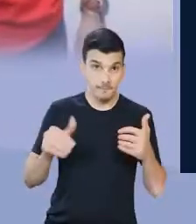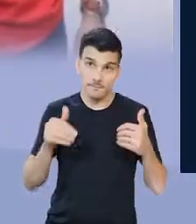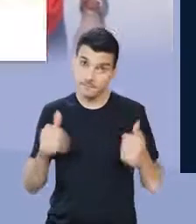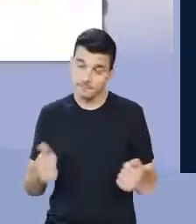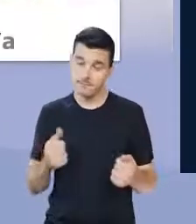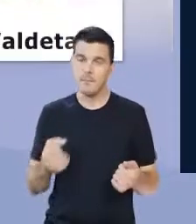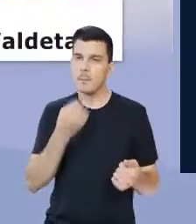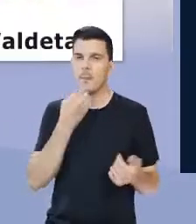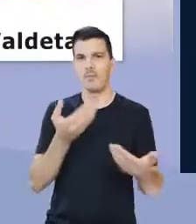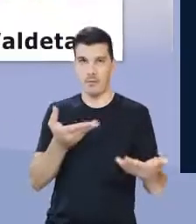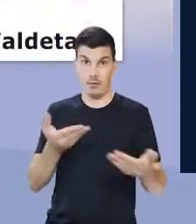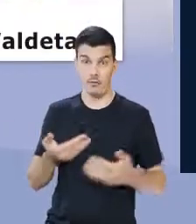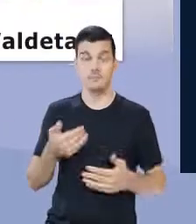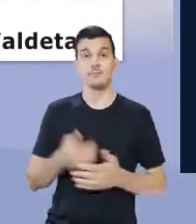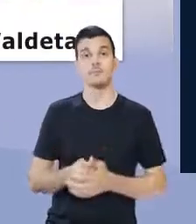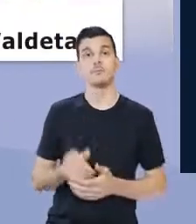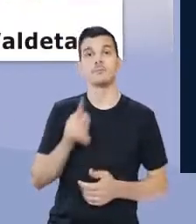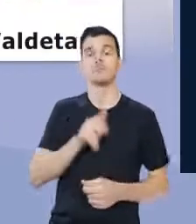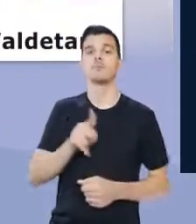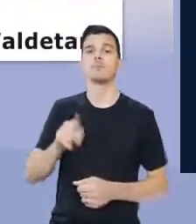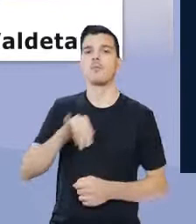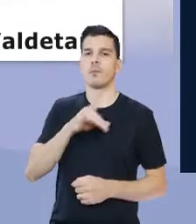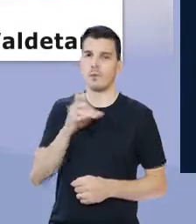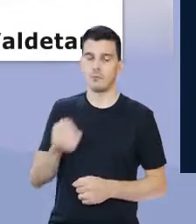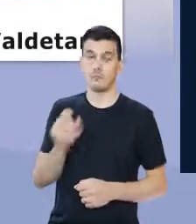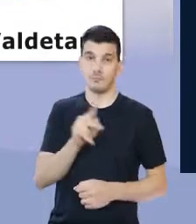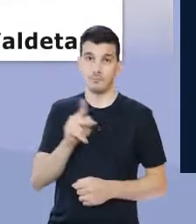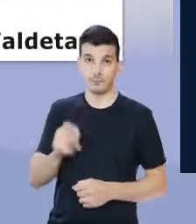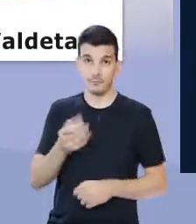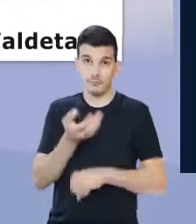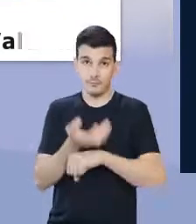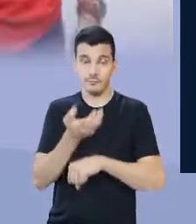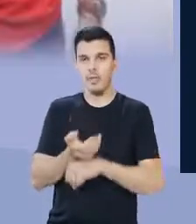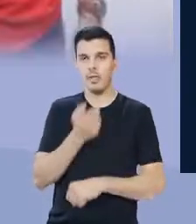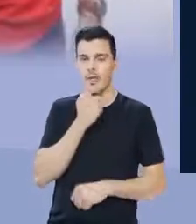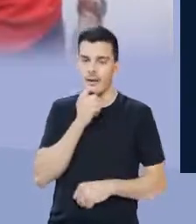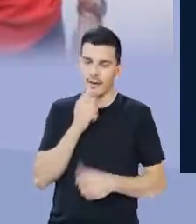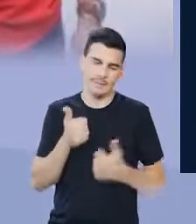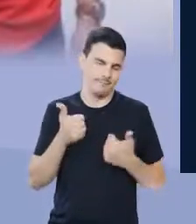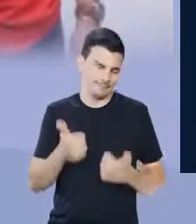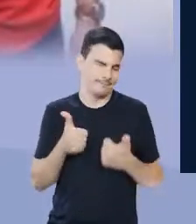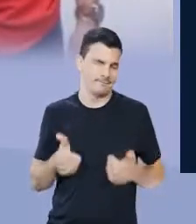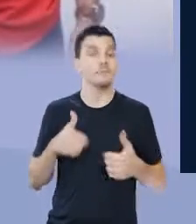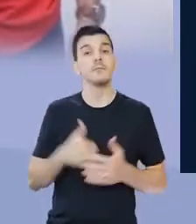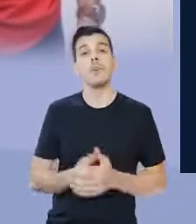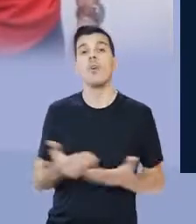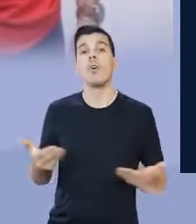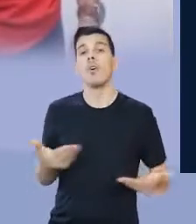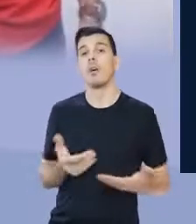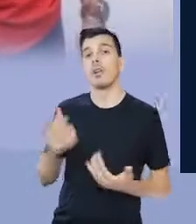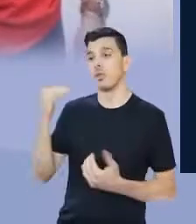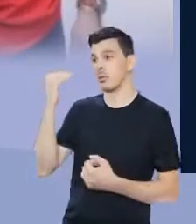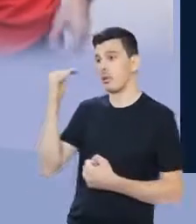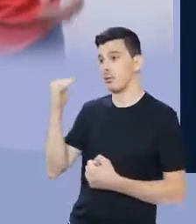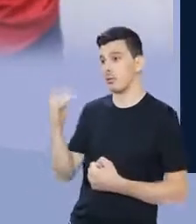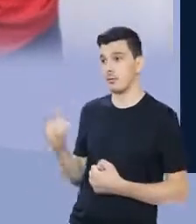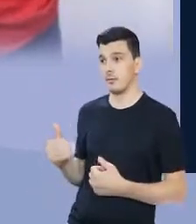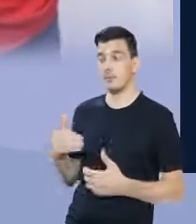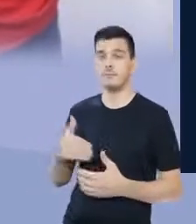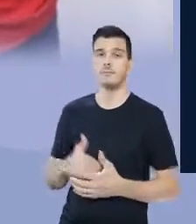Hello everyone, welcome! Eu sou o João Henrique, professor de inglês, melhor aula de todas com certeza, e hoje que nós